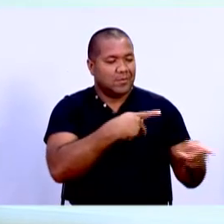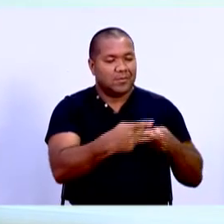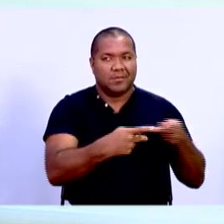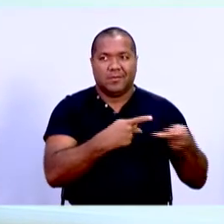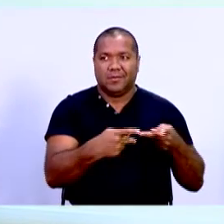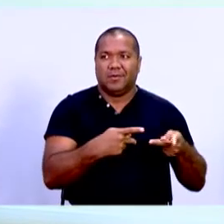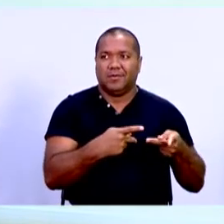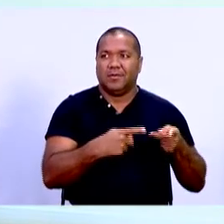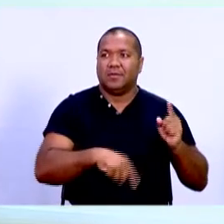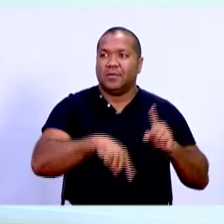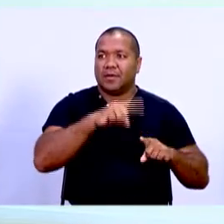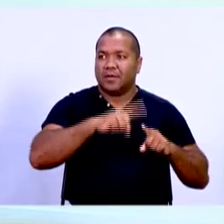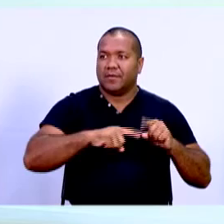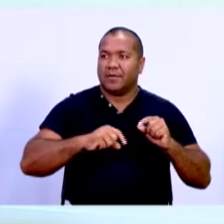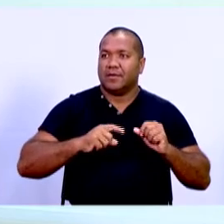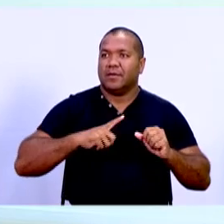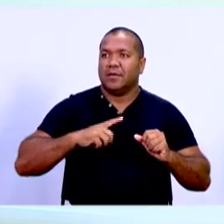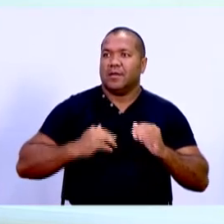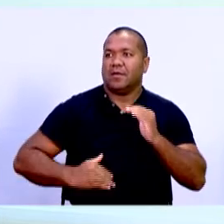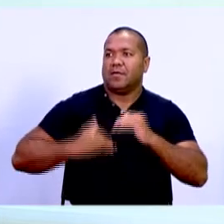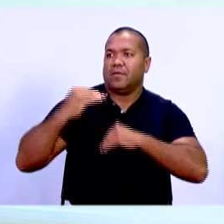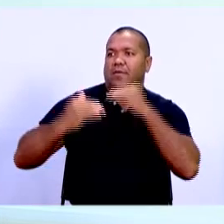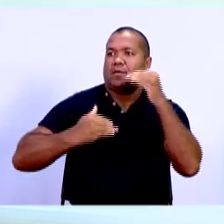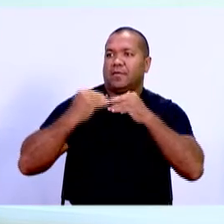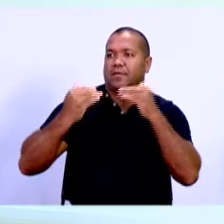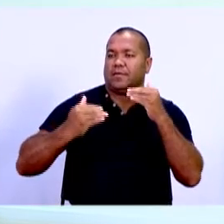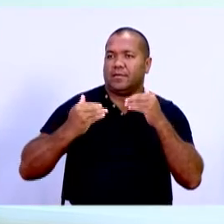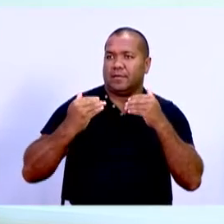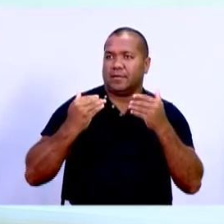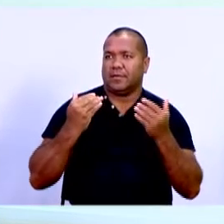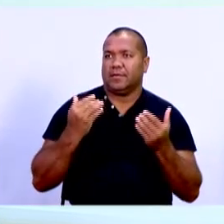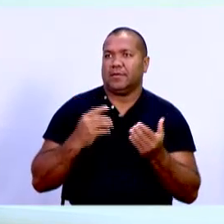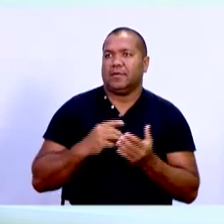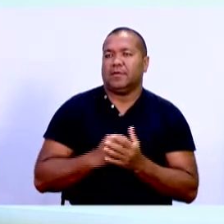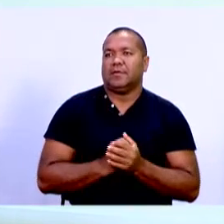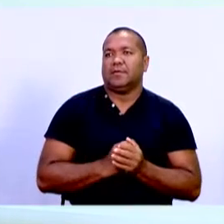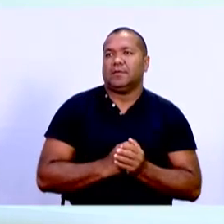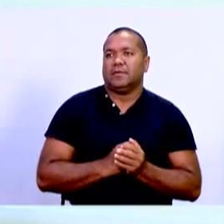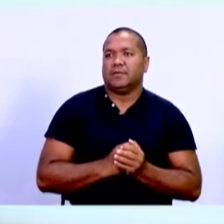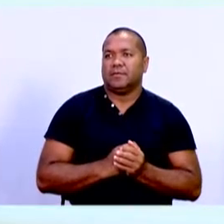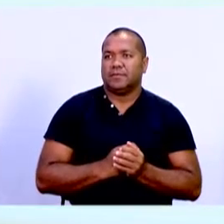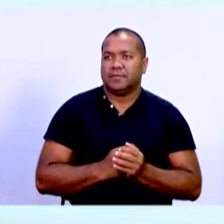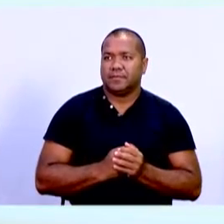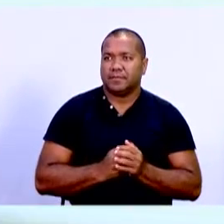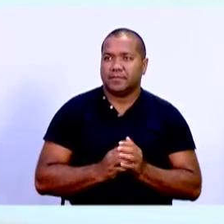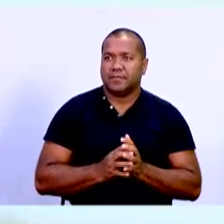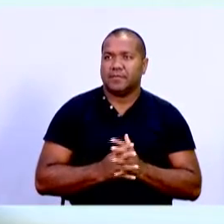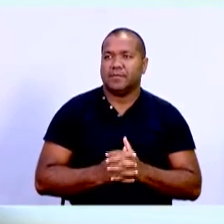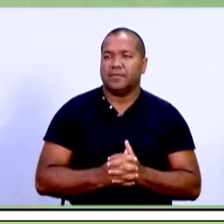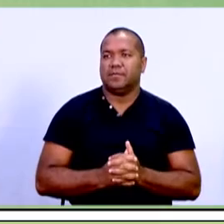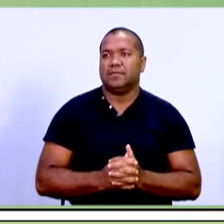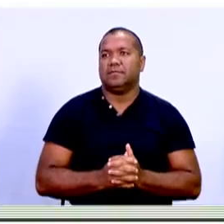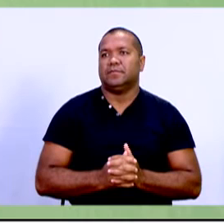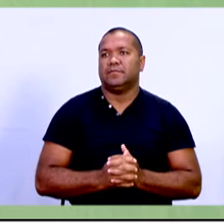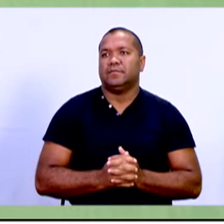para que a ferramenta seja de fato utilizada e gere os resultados esperados.